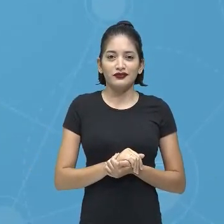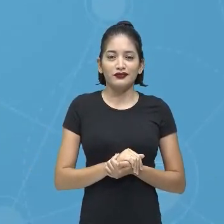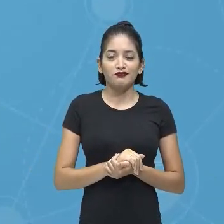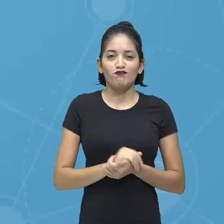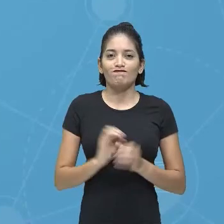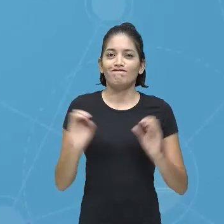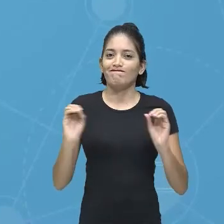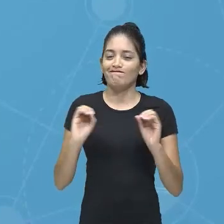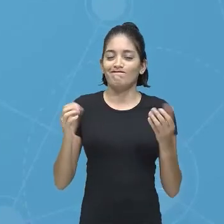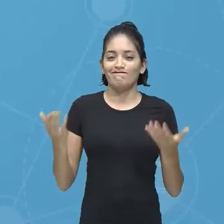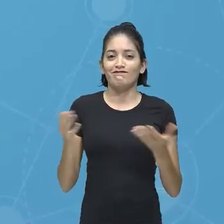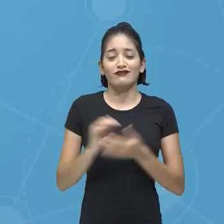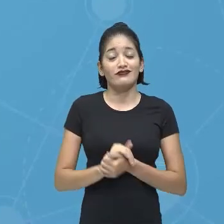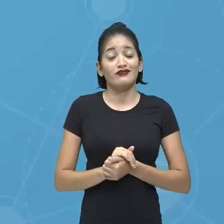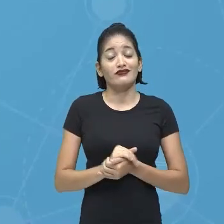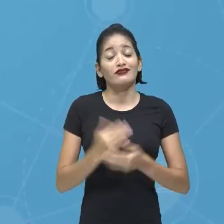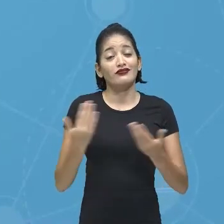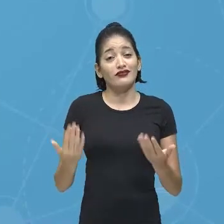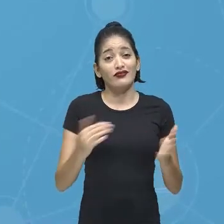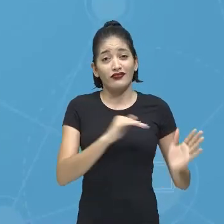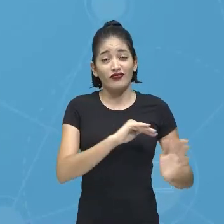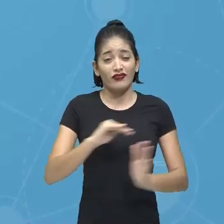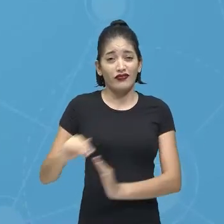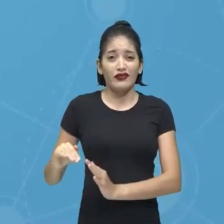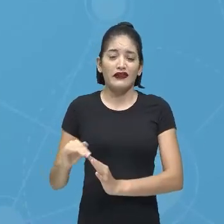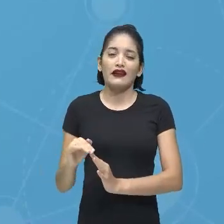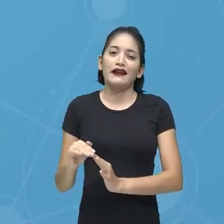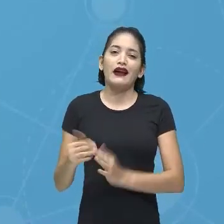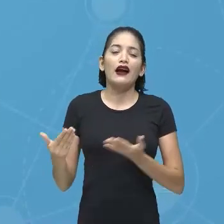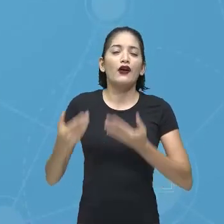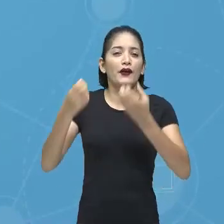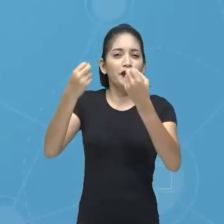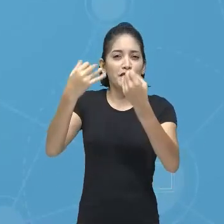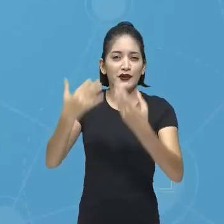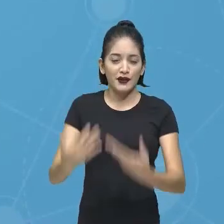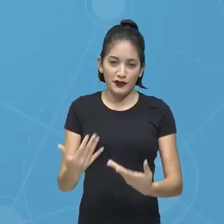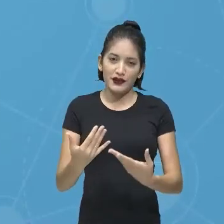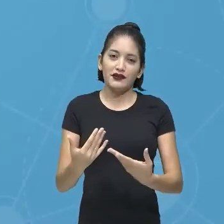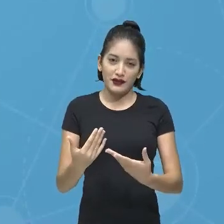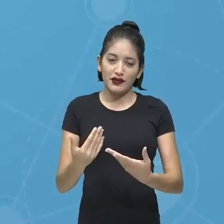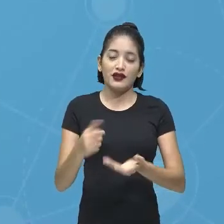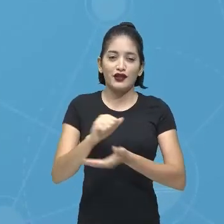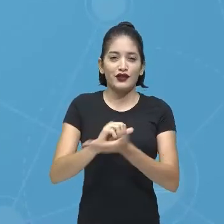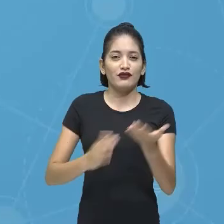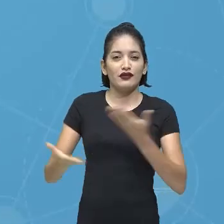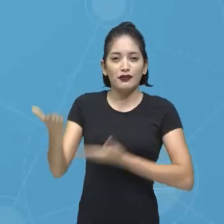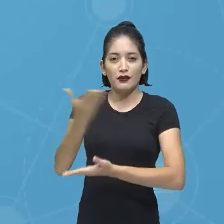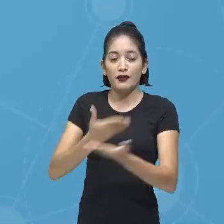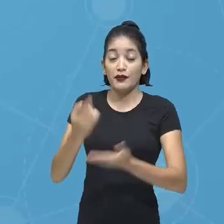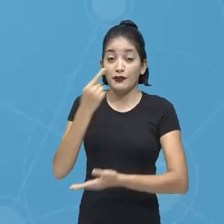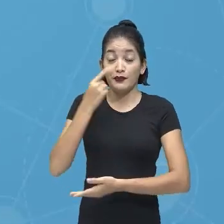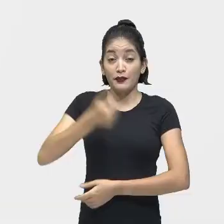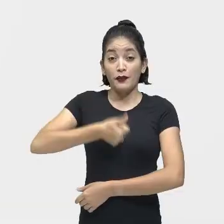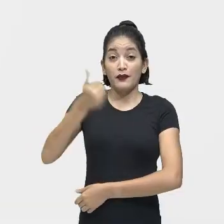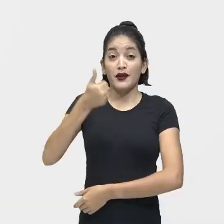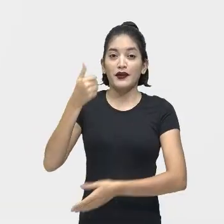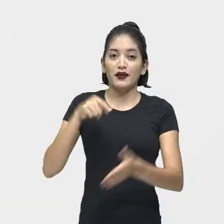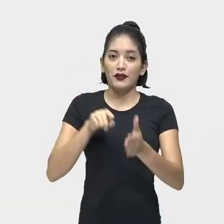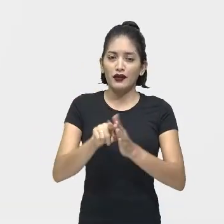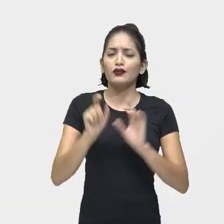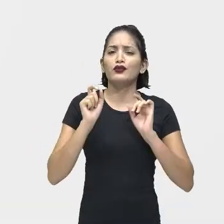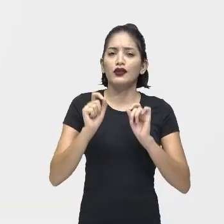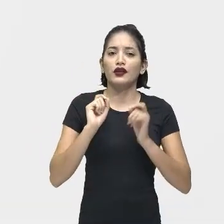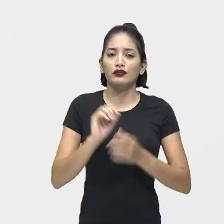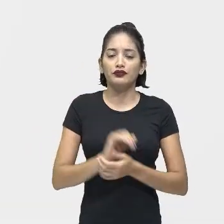Não tem. Então, vamos fazer os nossos comentários na nossa dinâmica das nossas questões. Vamos ver a nossa primeira questão. Nós